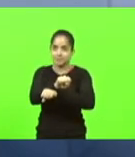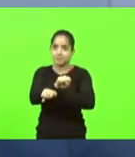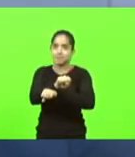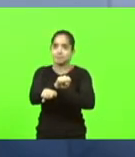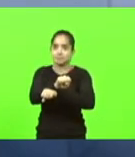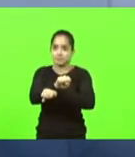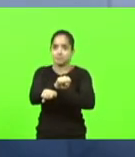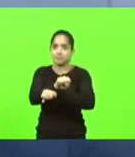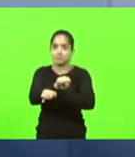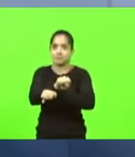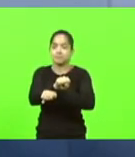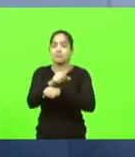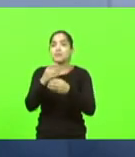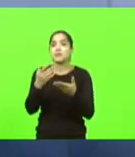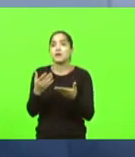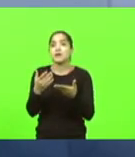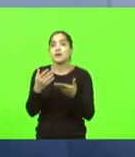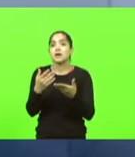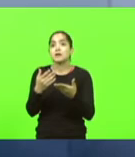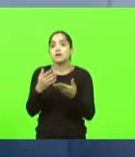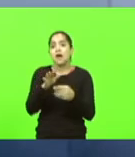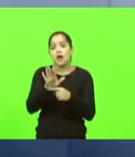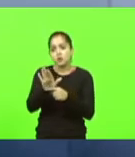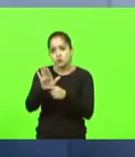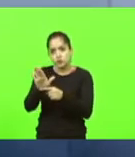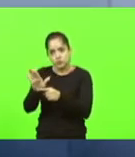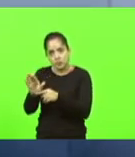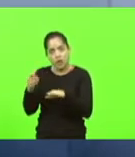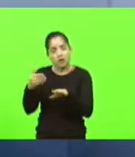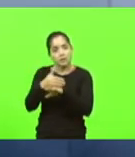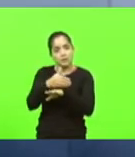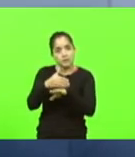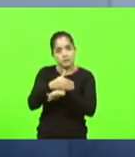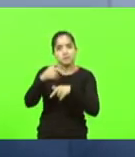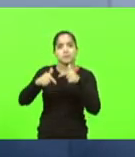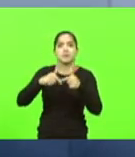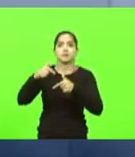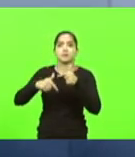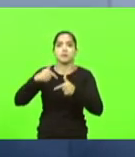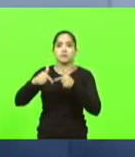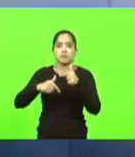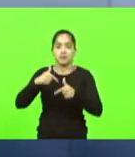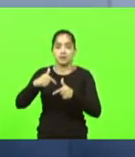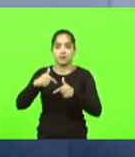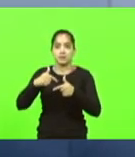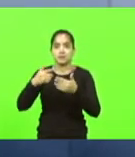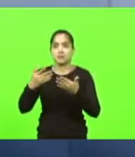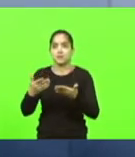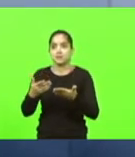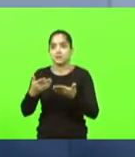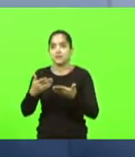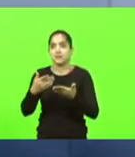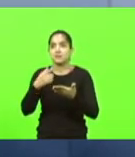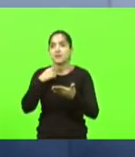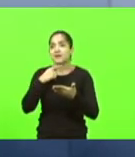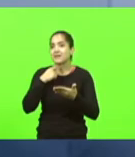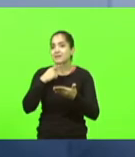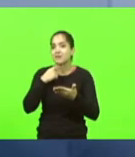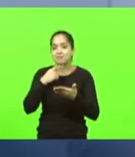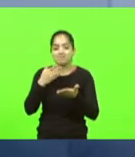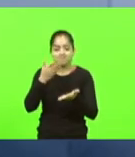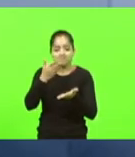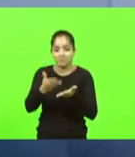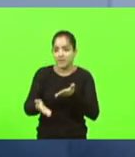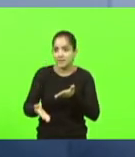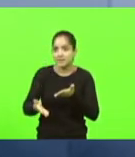o objetivo justamente de facilitar o ingresso da pessoa com deficiência no mercado de trabalho, para que ela não perdesse definitivamente o benefício